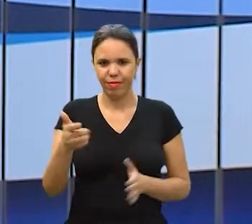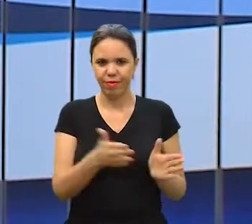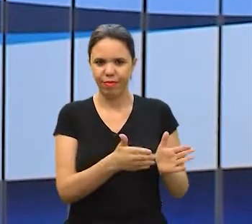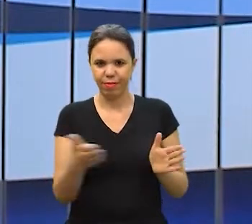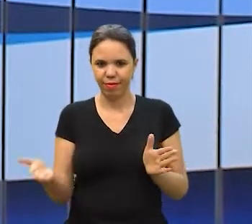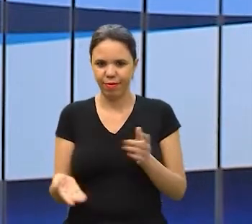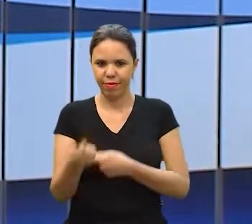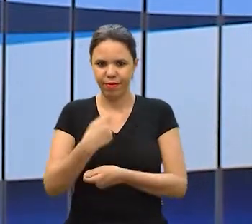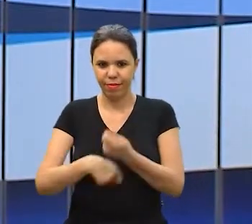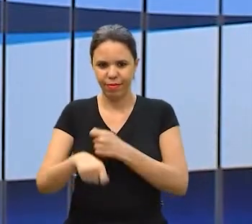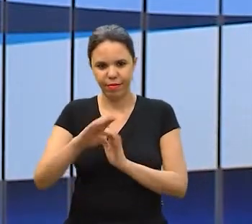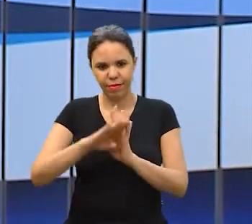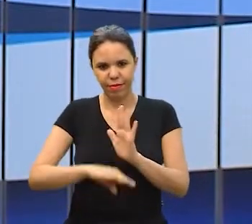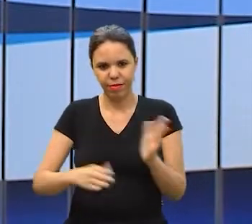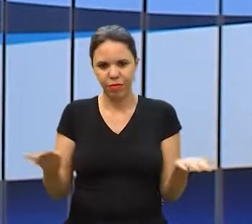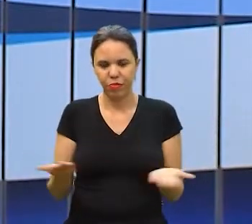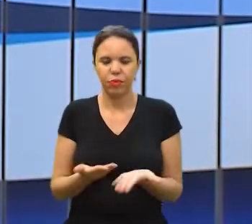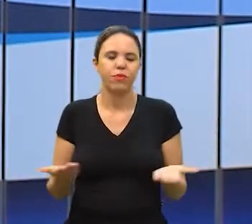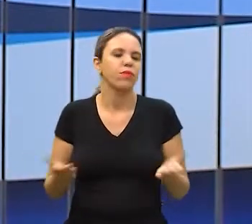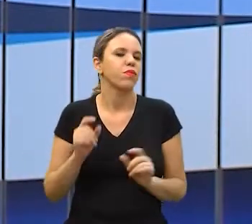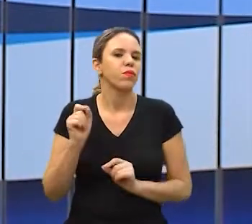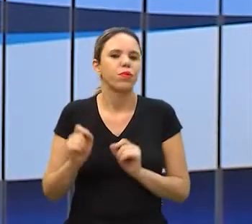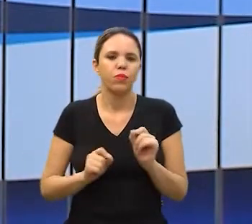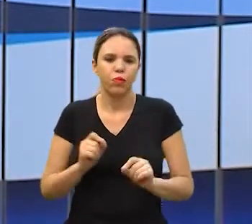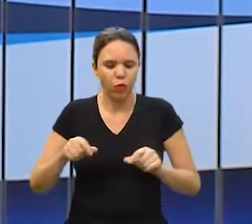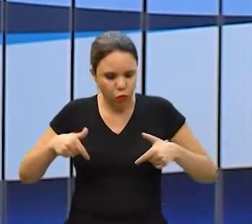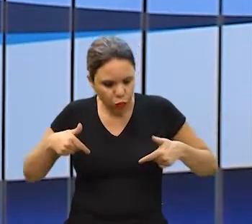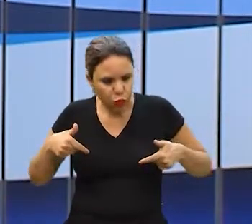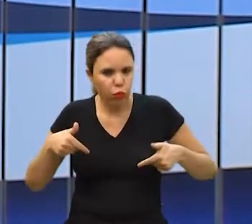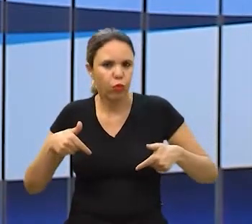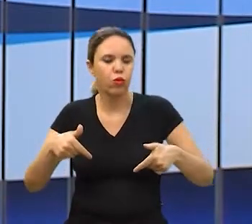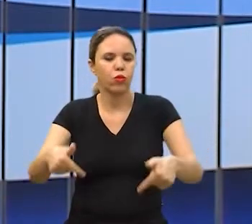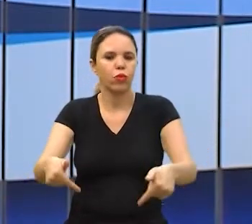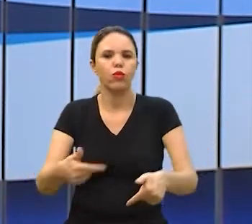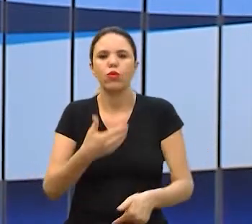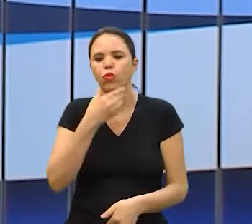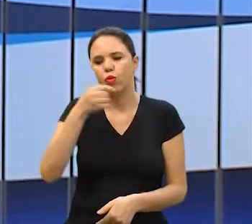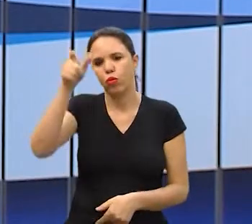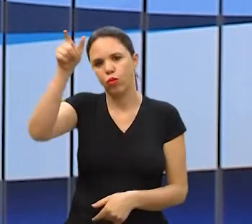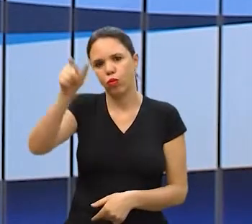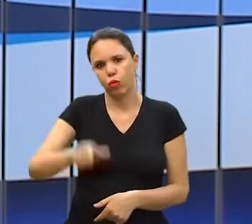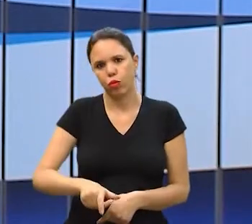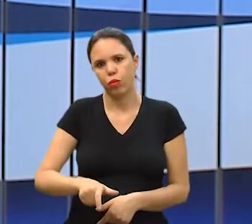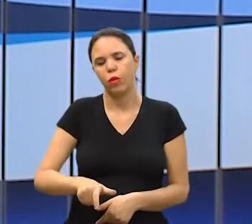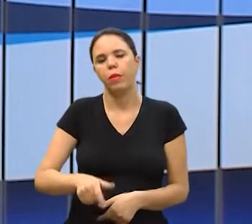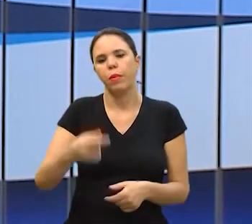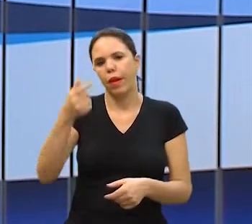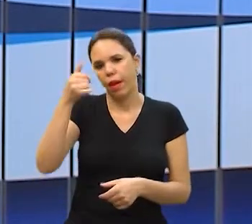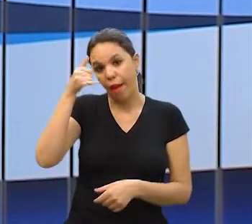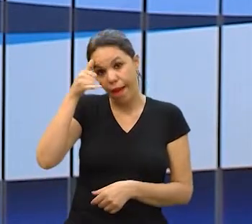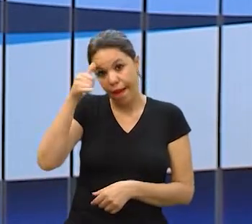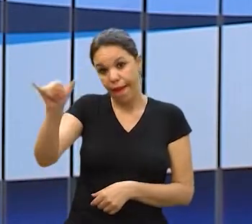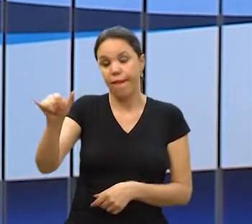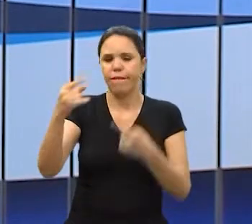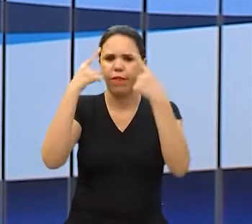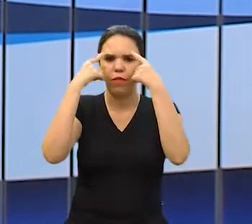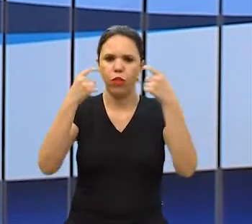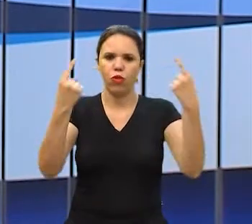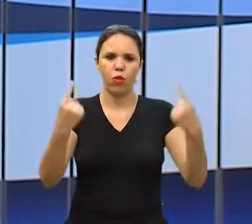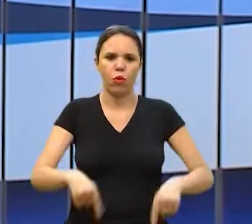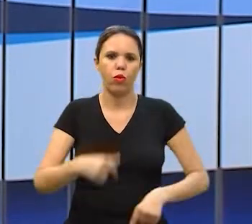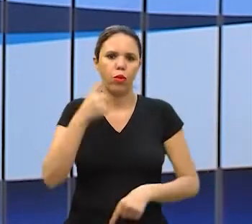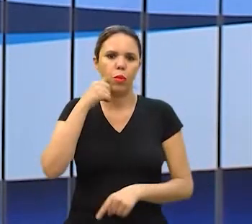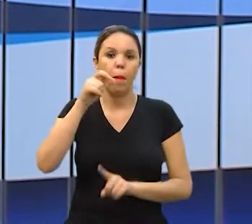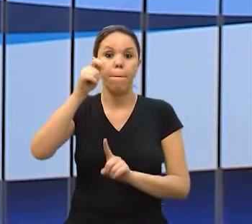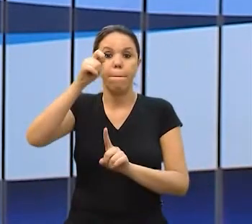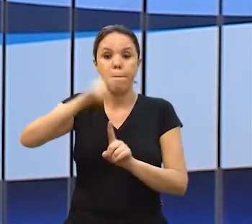Segundo bloco do Questão de Ordem, que hoje fala do engajamento do homem na erradicação da violência contra a mulher.